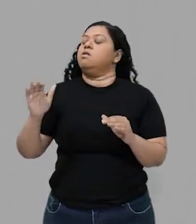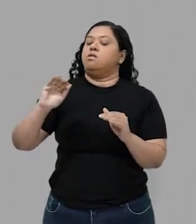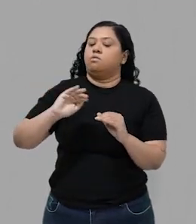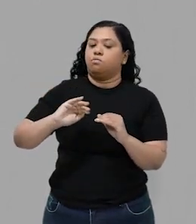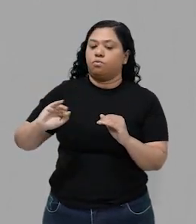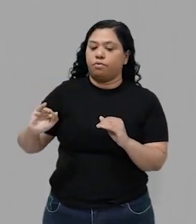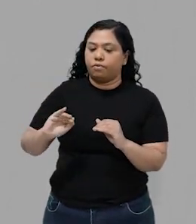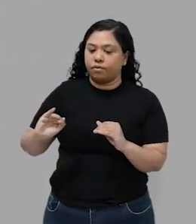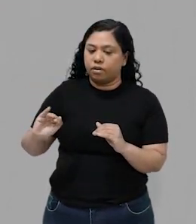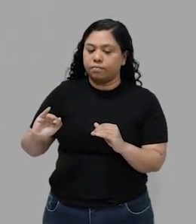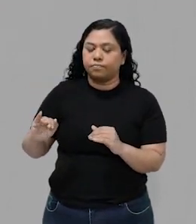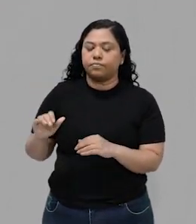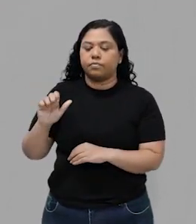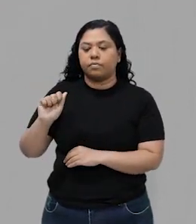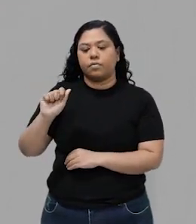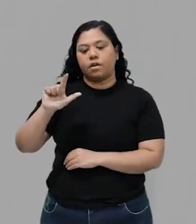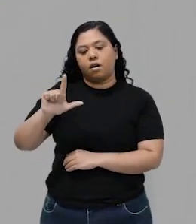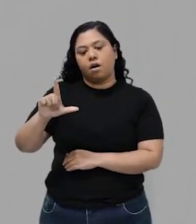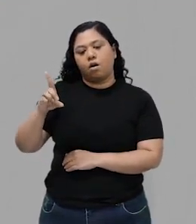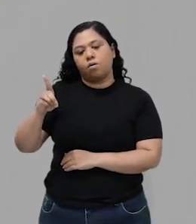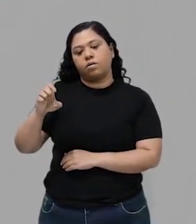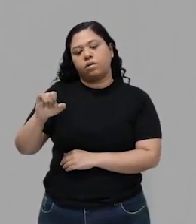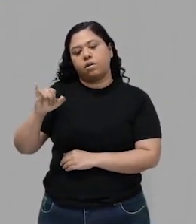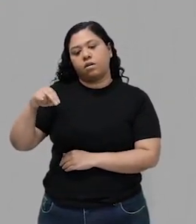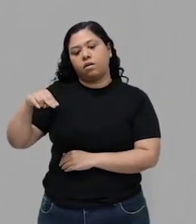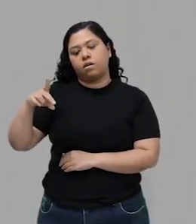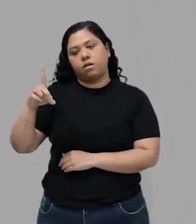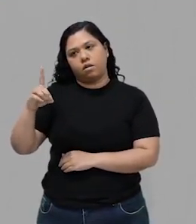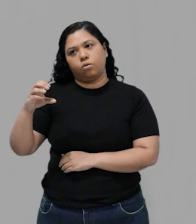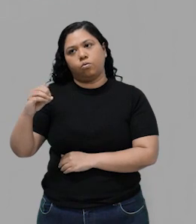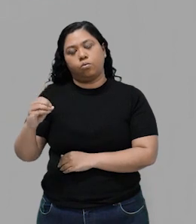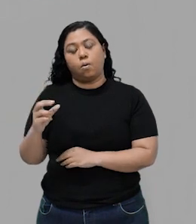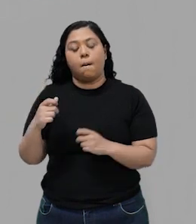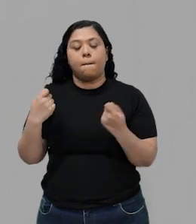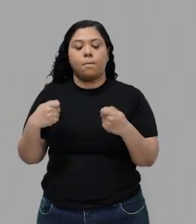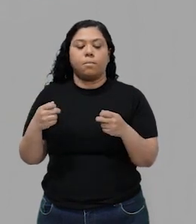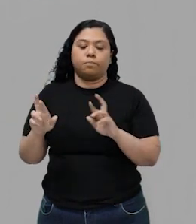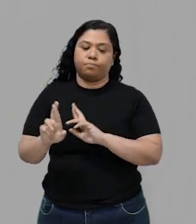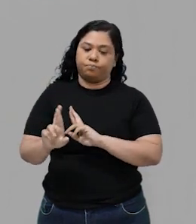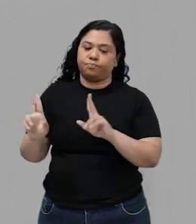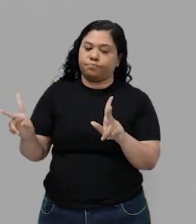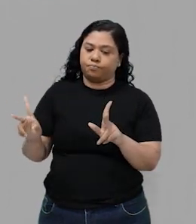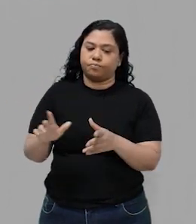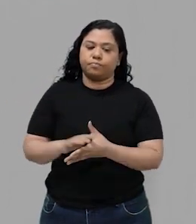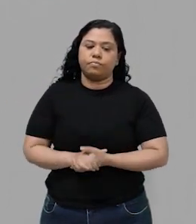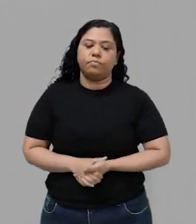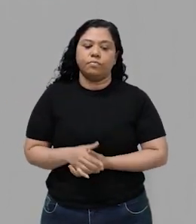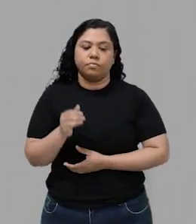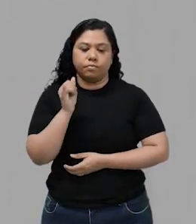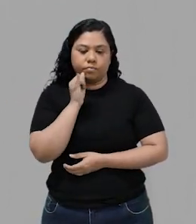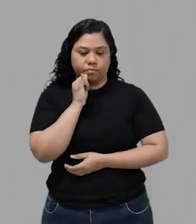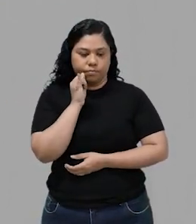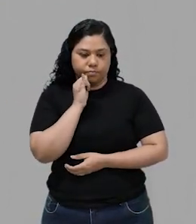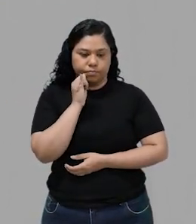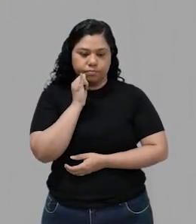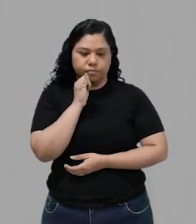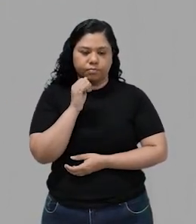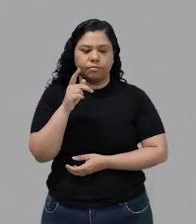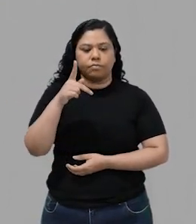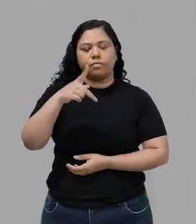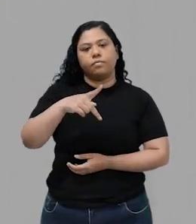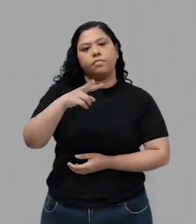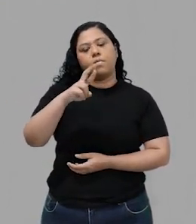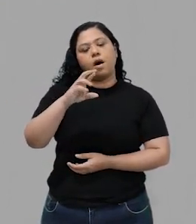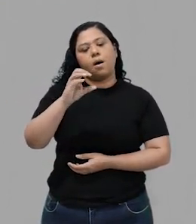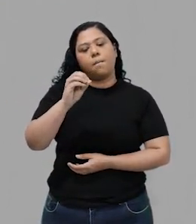aldeído. Então, a gente precisa fazer essa diferenciação. Então, alguns exemplos. Aqui nós temos a